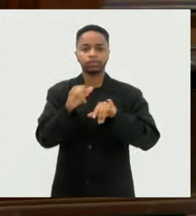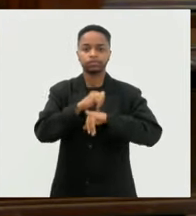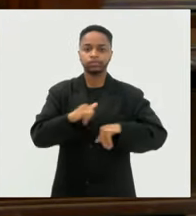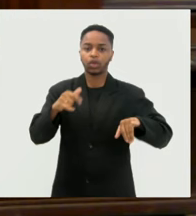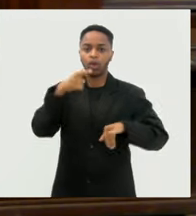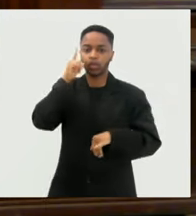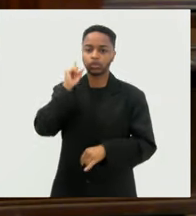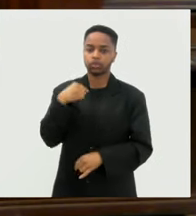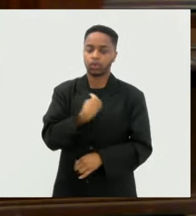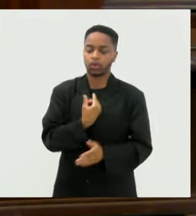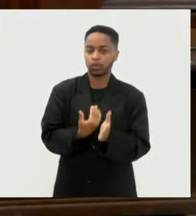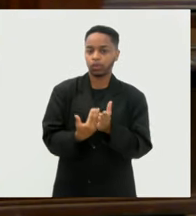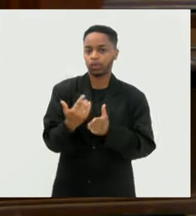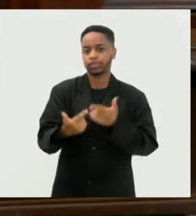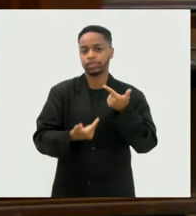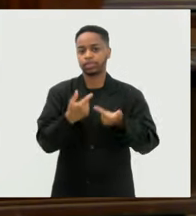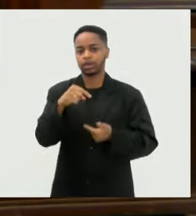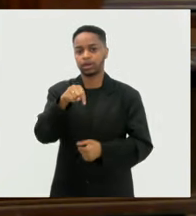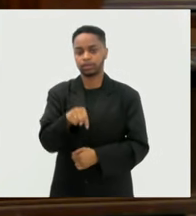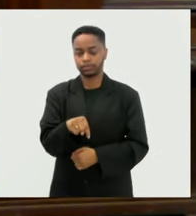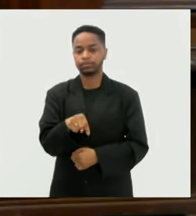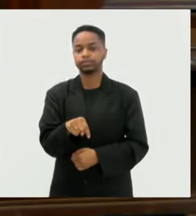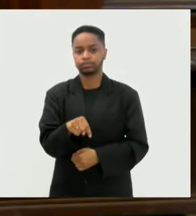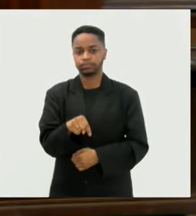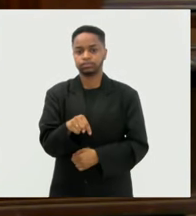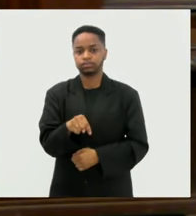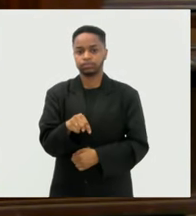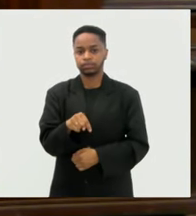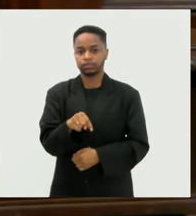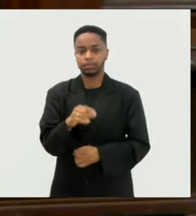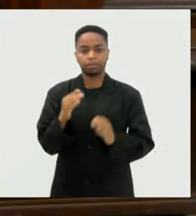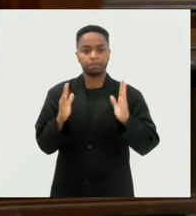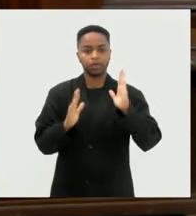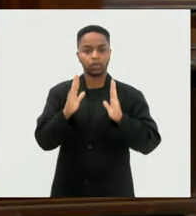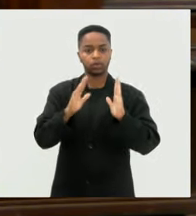os nossos trabalhos aqui, nesse